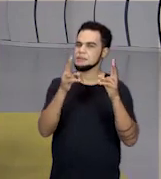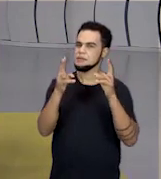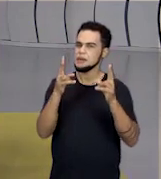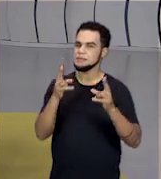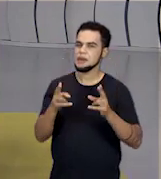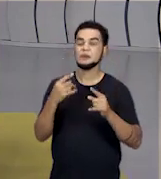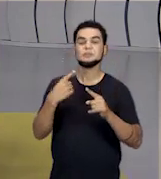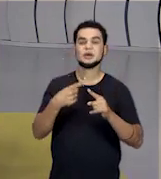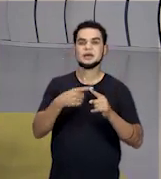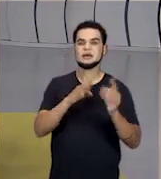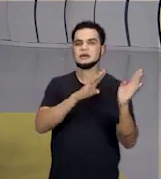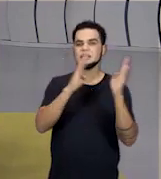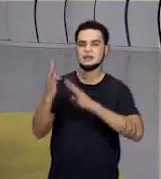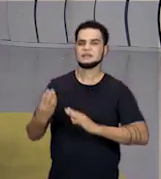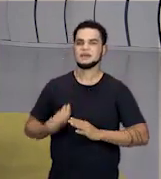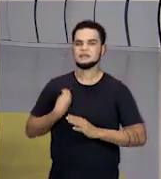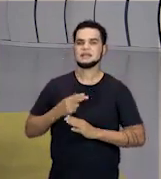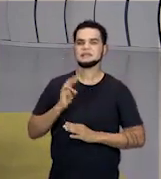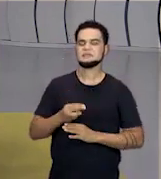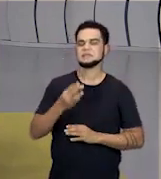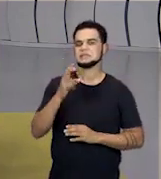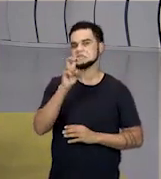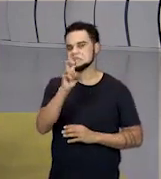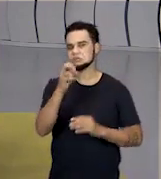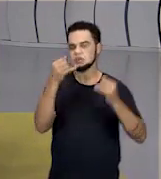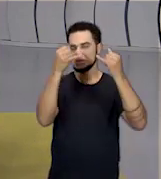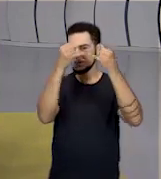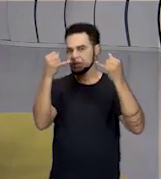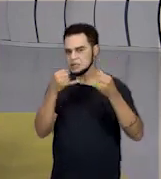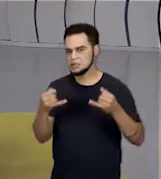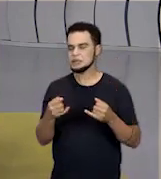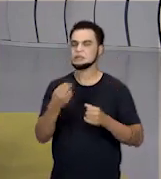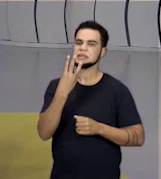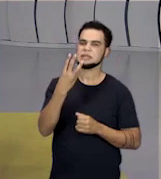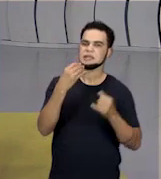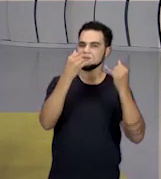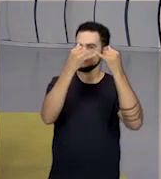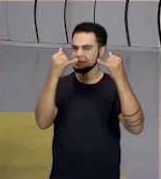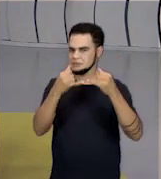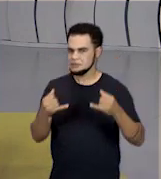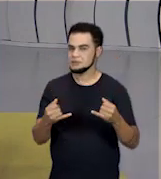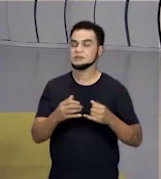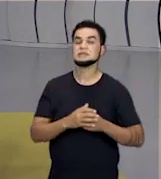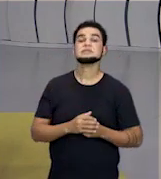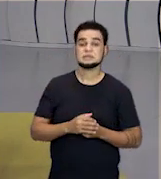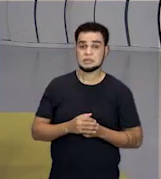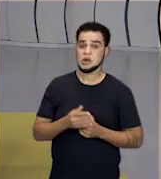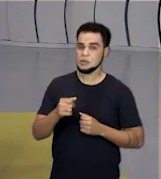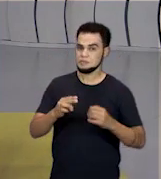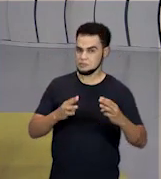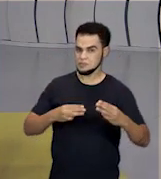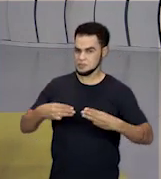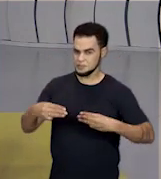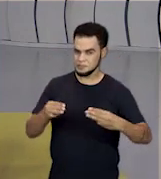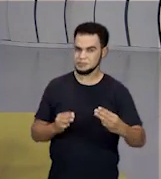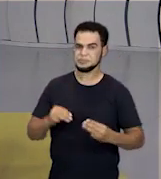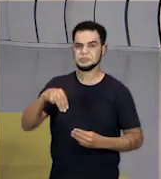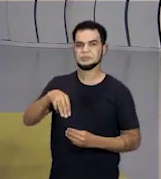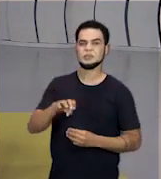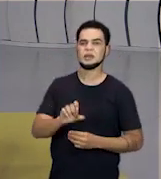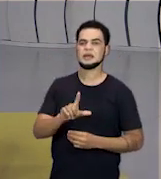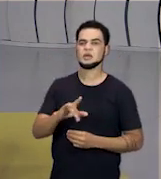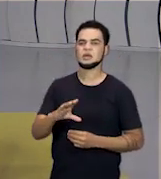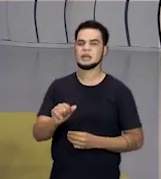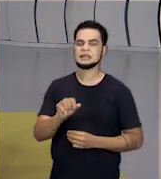ser de 5 linhas para 3 linhas, ou seja, a molécula de DNA, a gente sempre vai, quando nós vamos manipular e